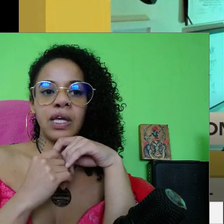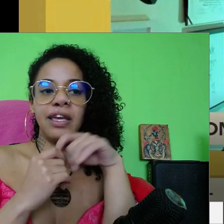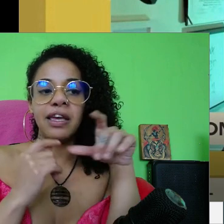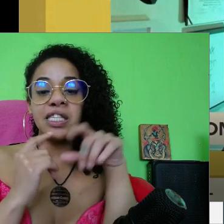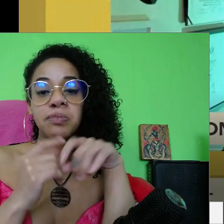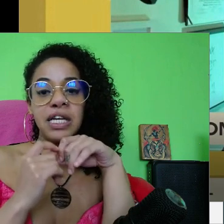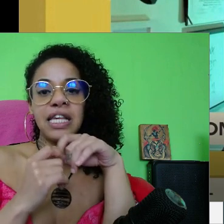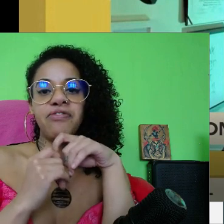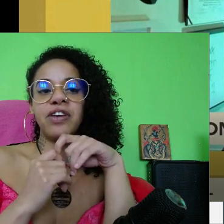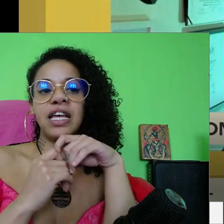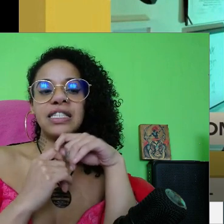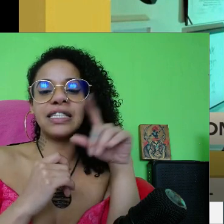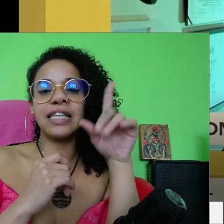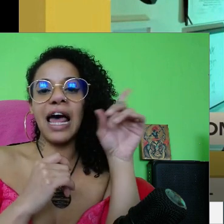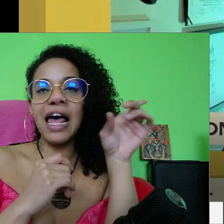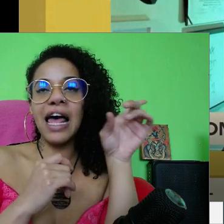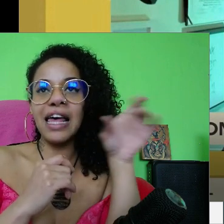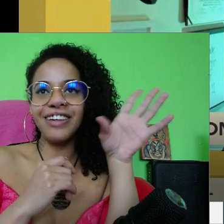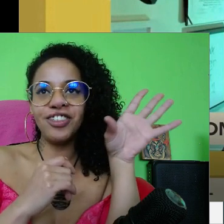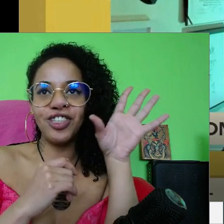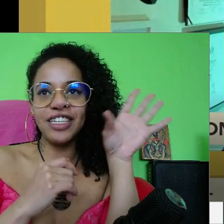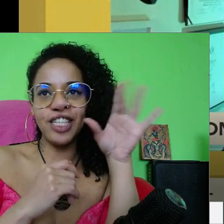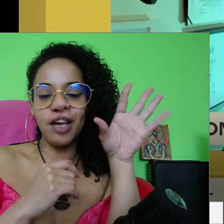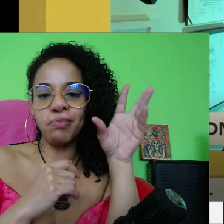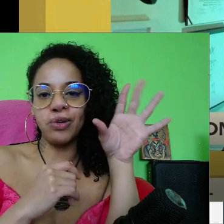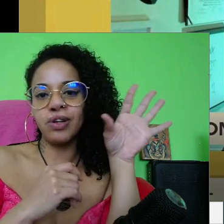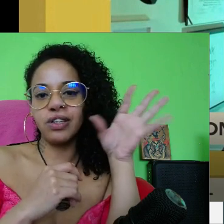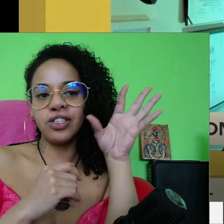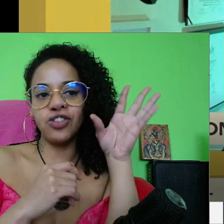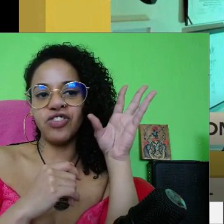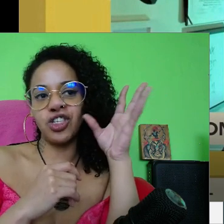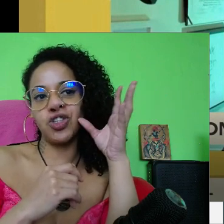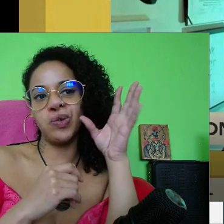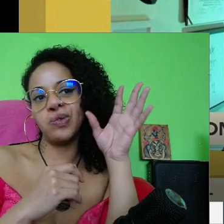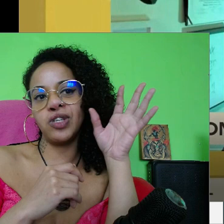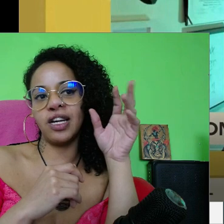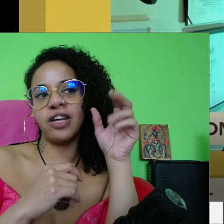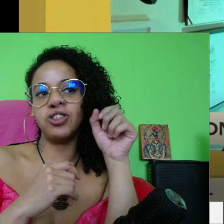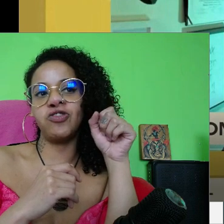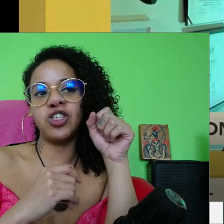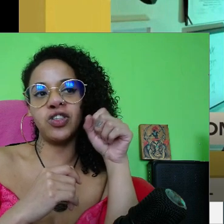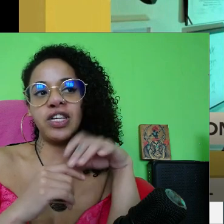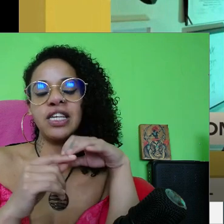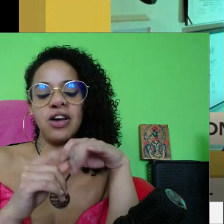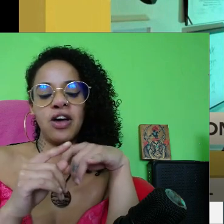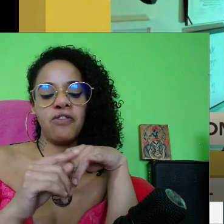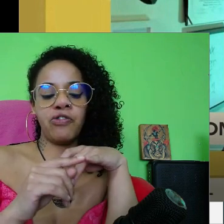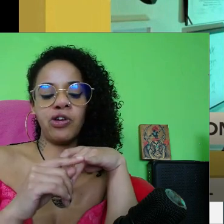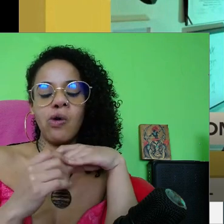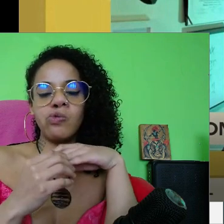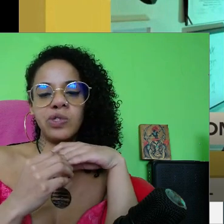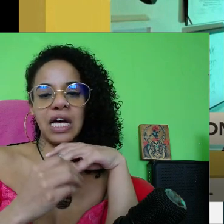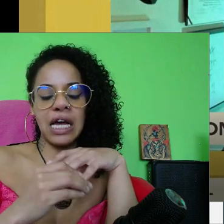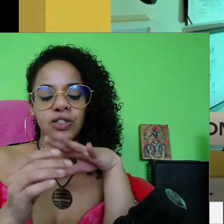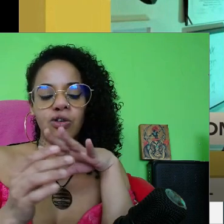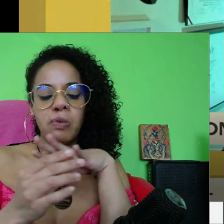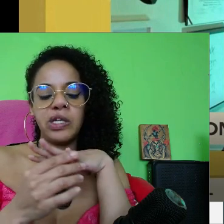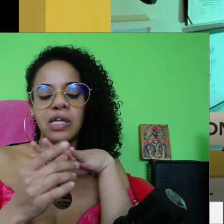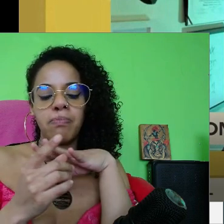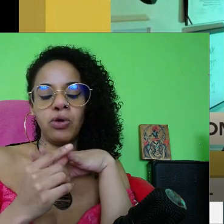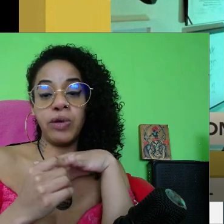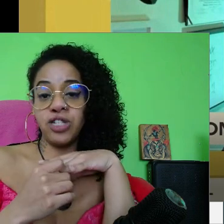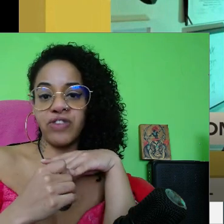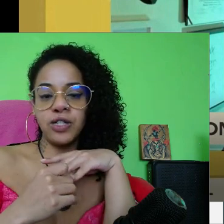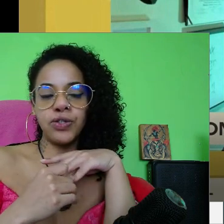e as minhas referências lá em dezembro de 21 de Janeiro de 22 foram alguns canais